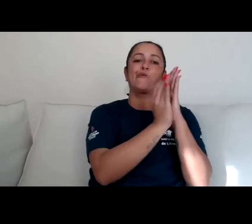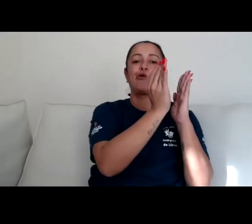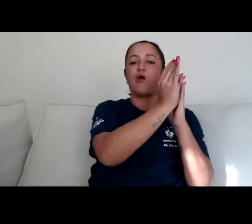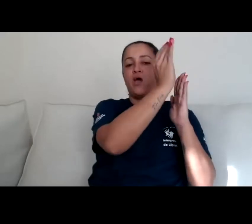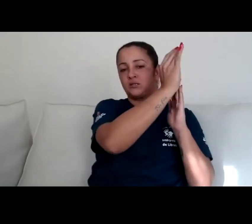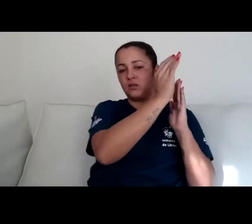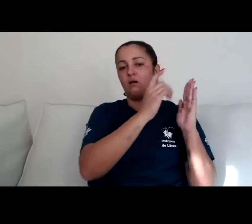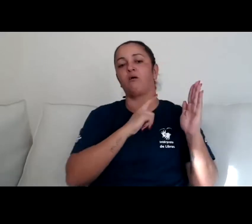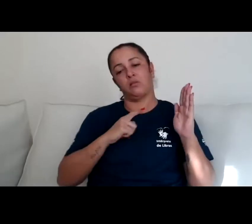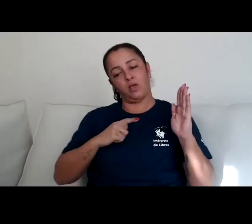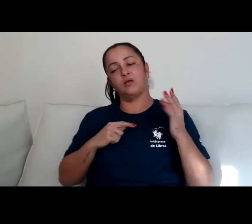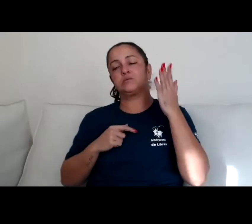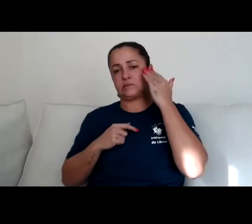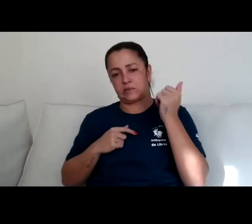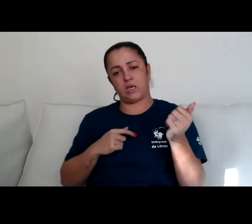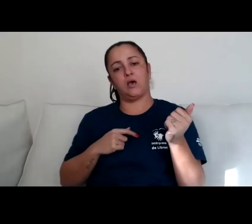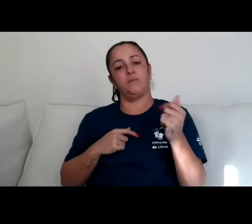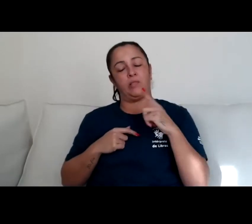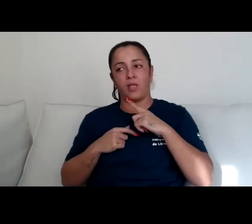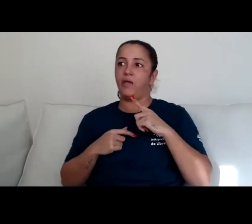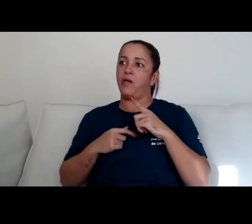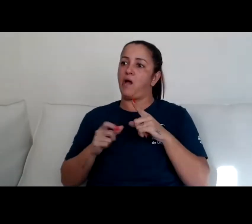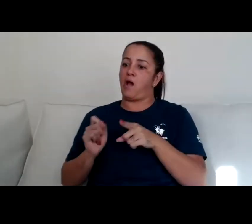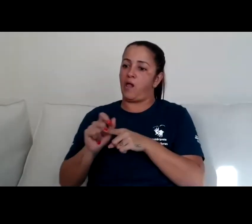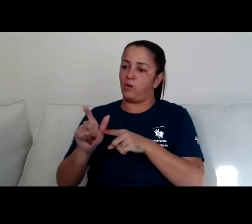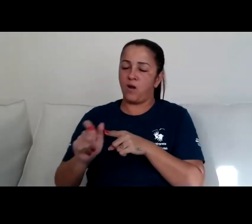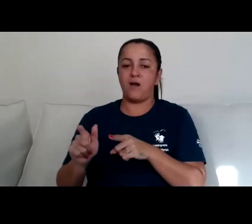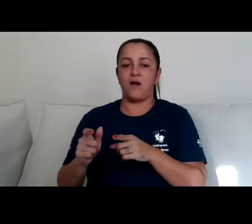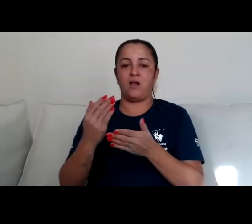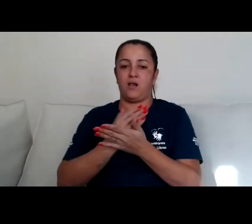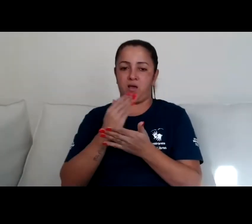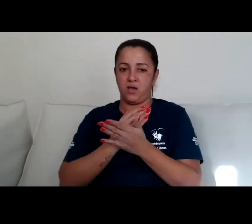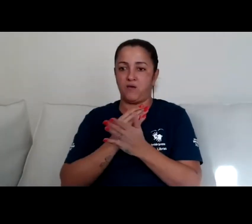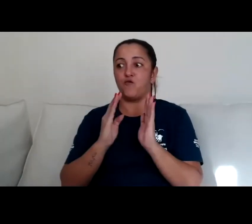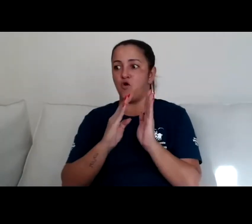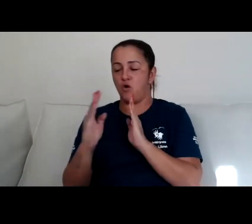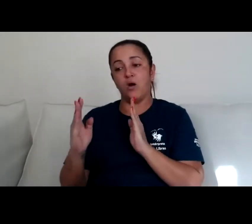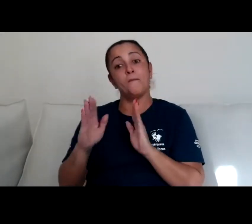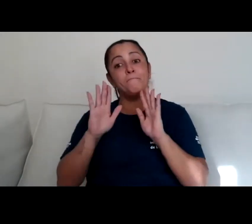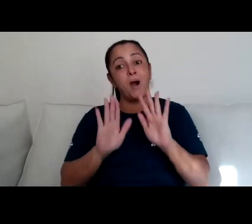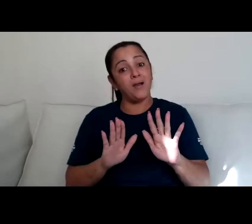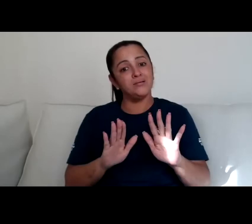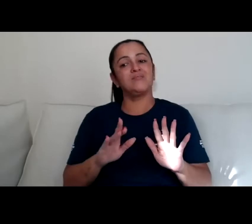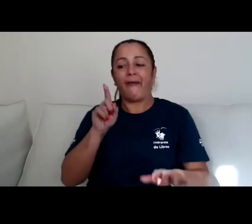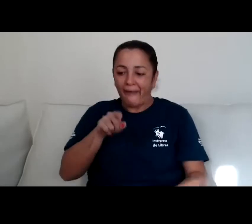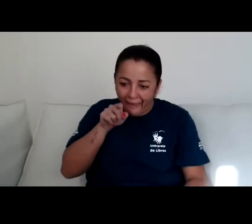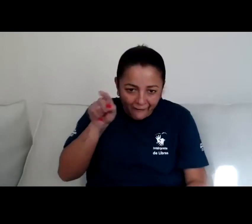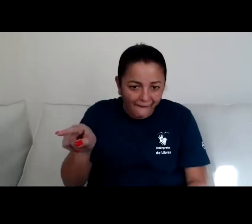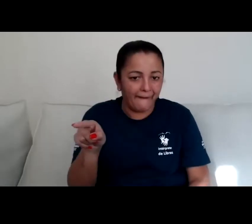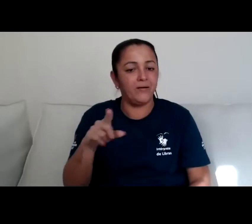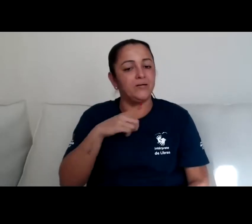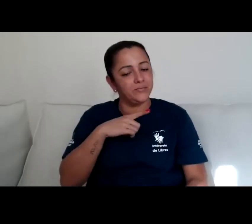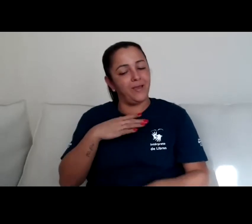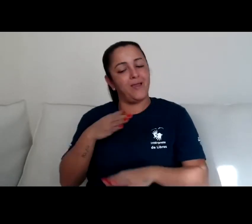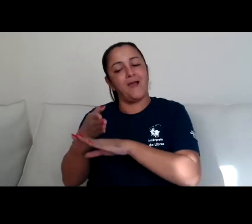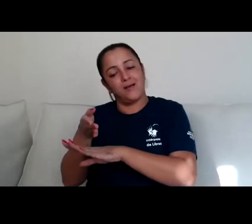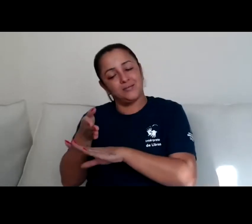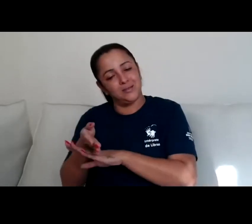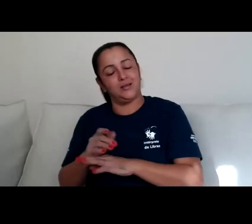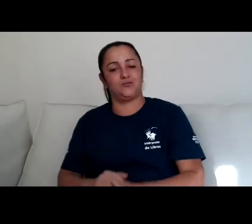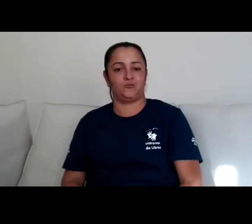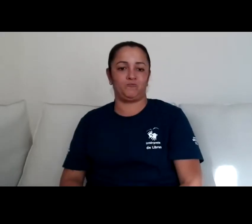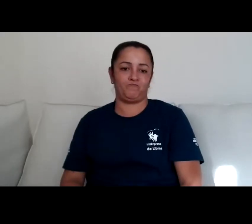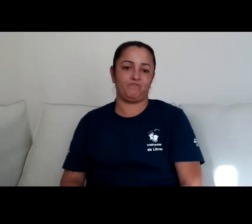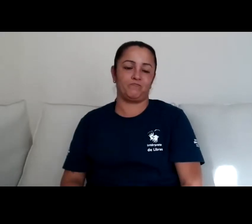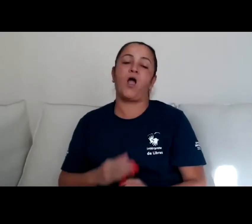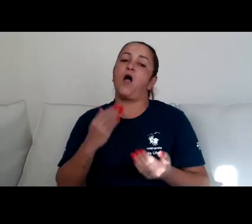que é para, por exemplo, alugar um livro, ter acesso ao livro na biblioteca, mas ainda assim é ali que ele pode ter acesso a um livro que às vezes